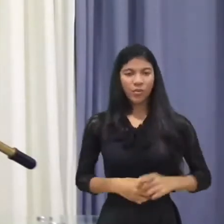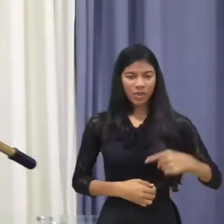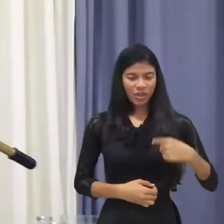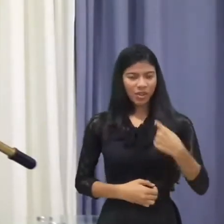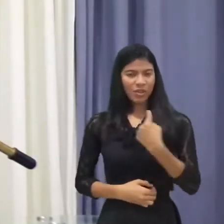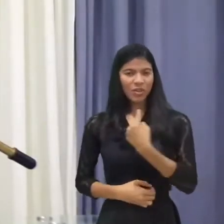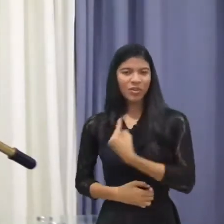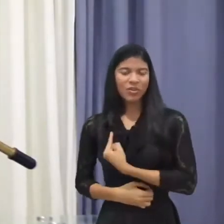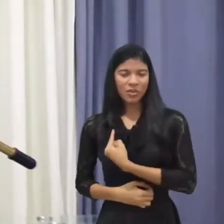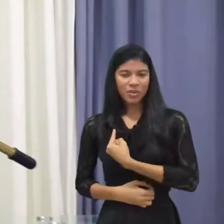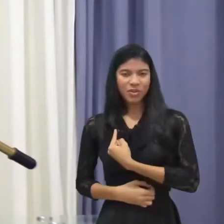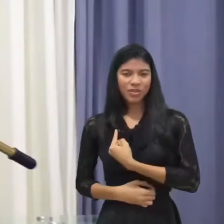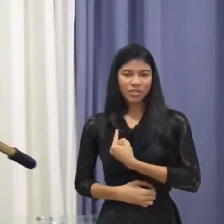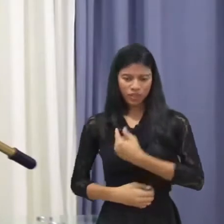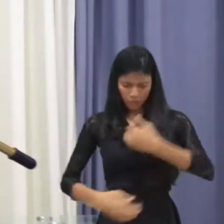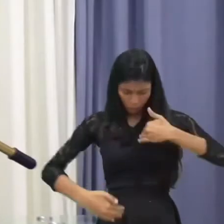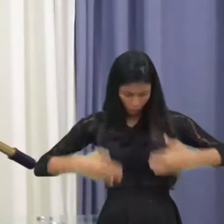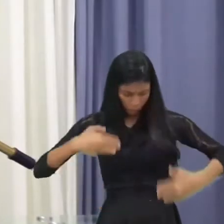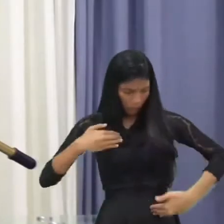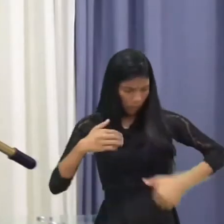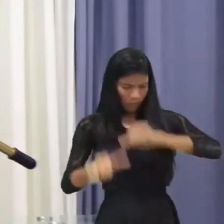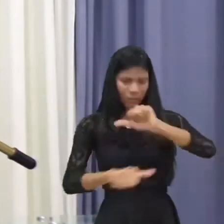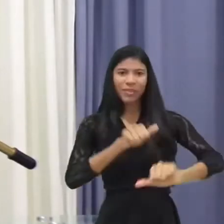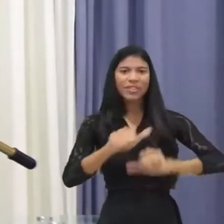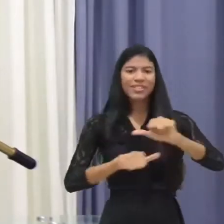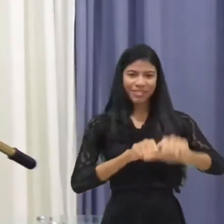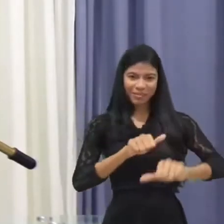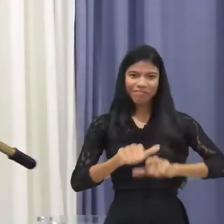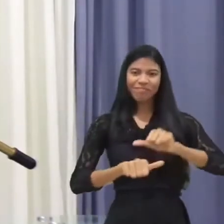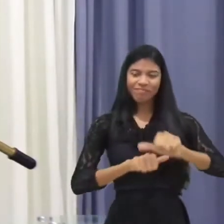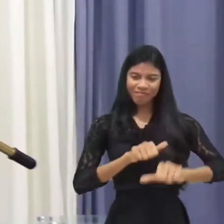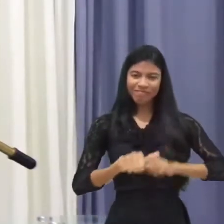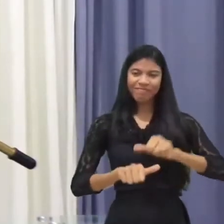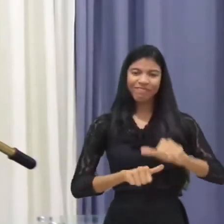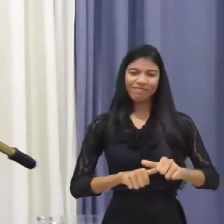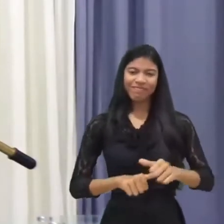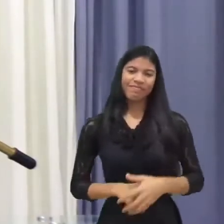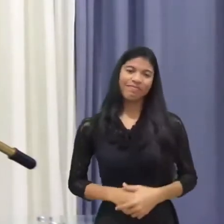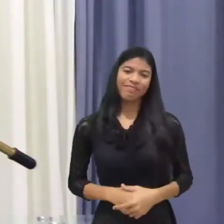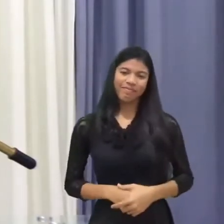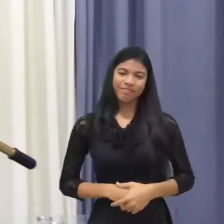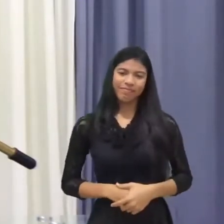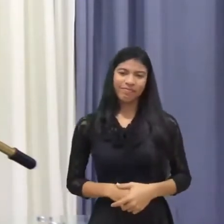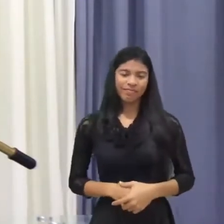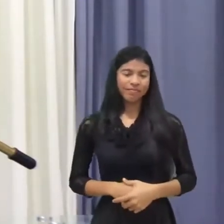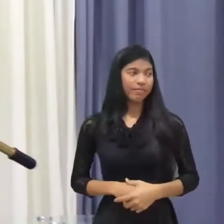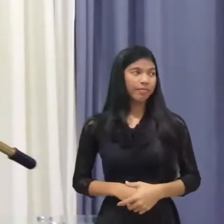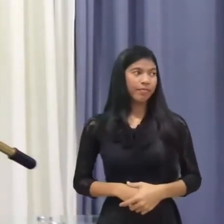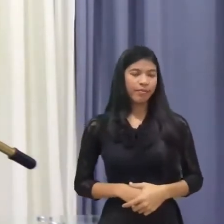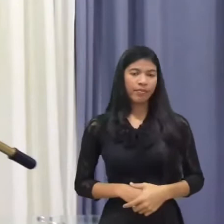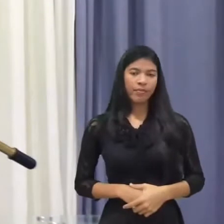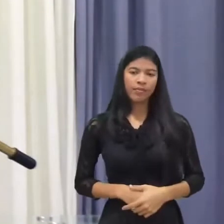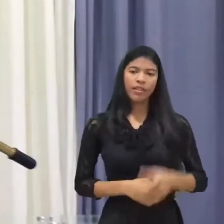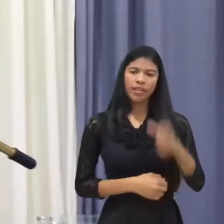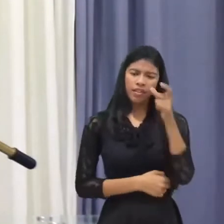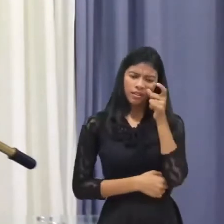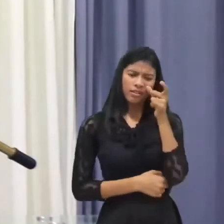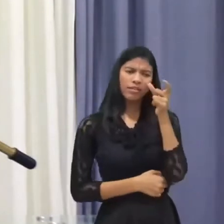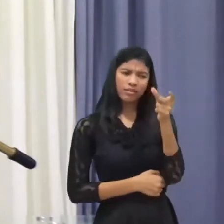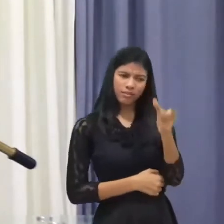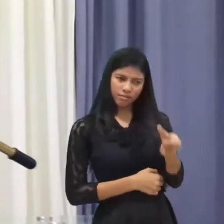seremos transformados. é muito